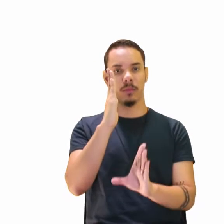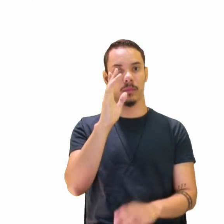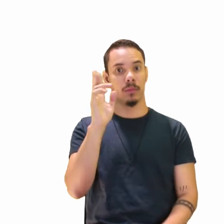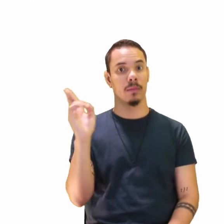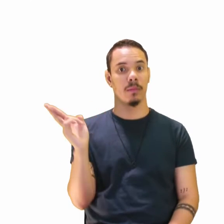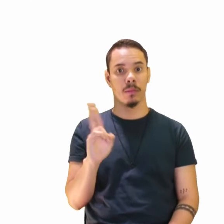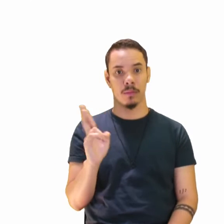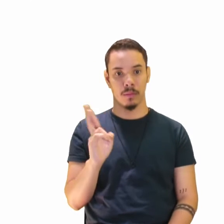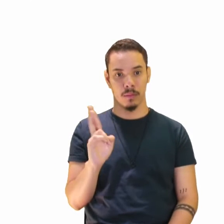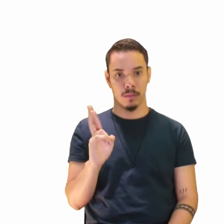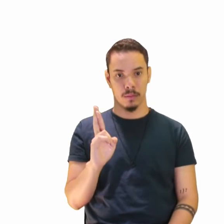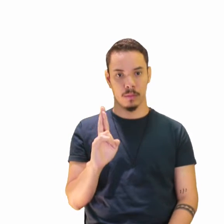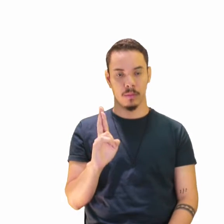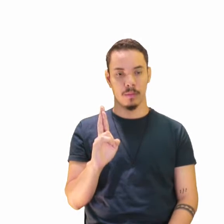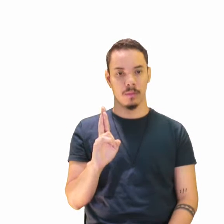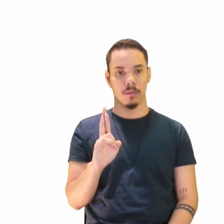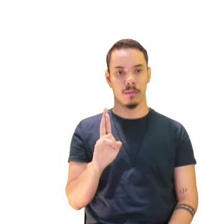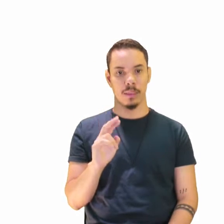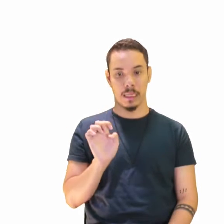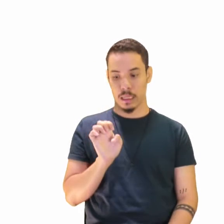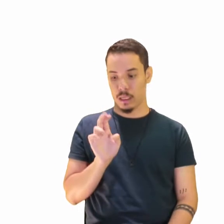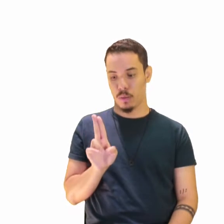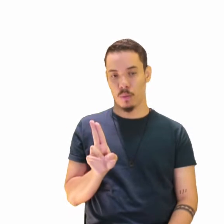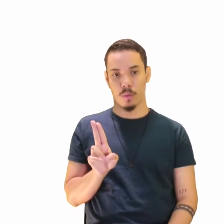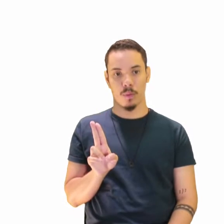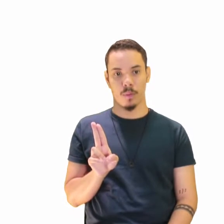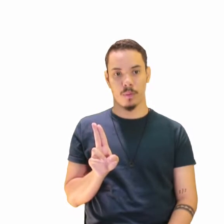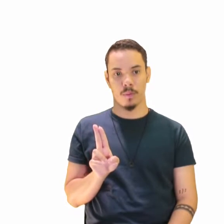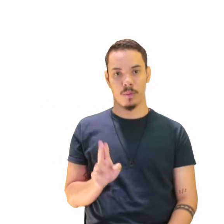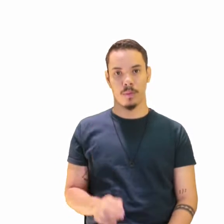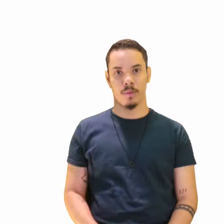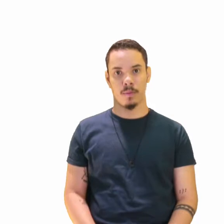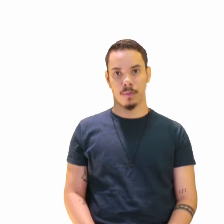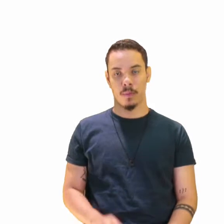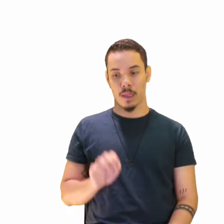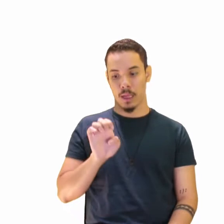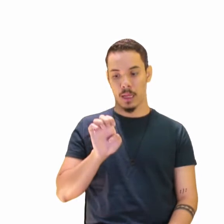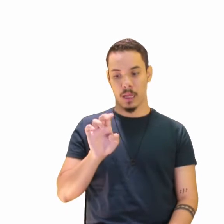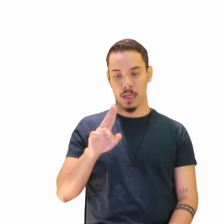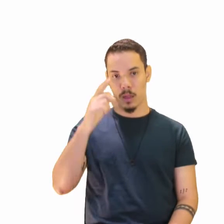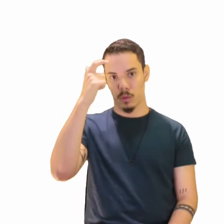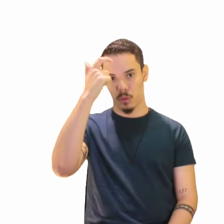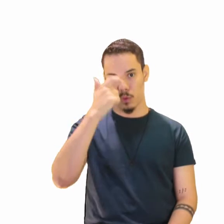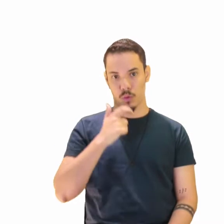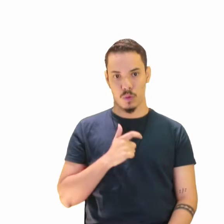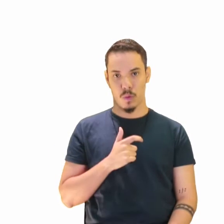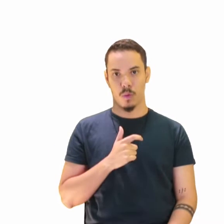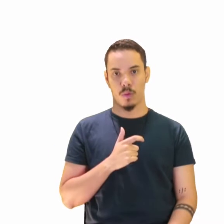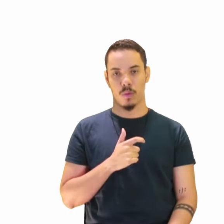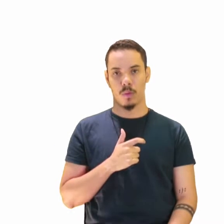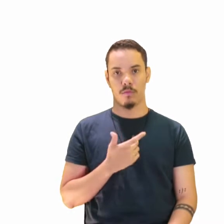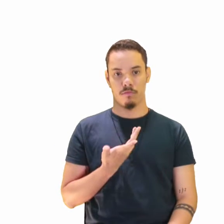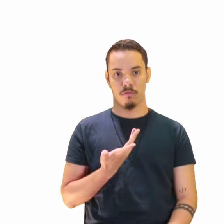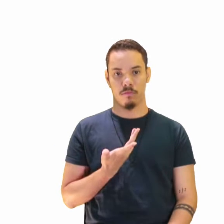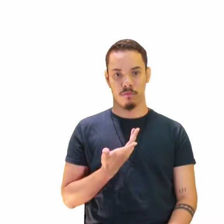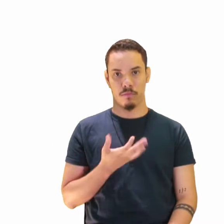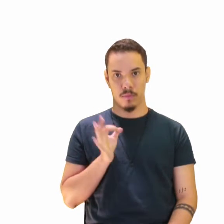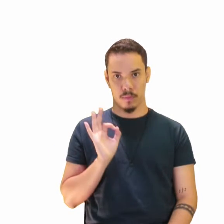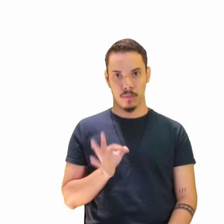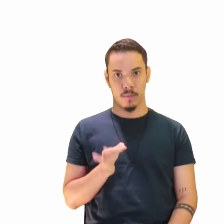pessoa, que aqui é eu. Eu sou a ave de rapina, eu sou a